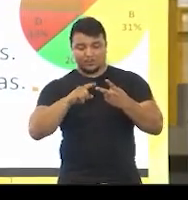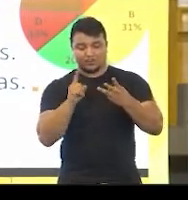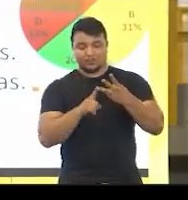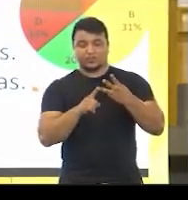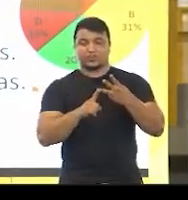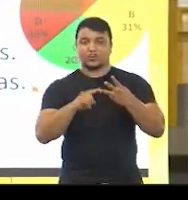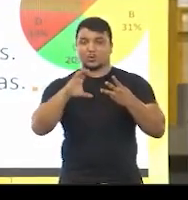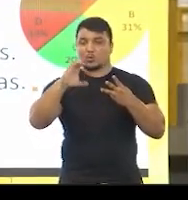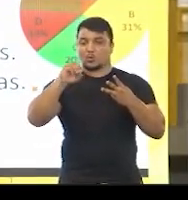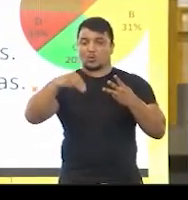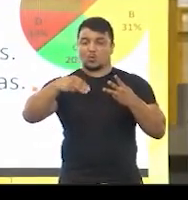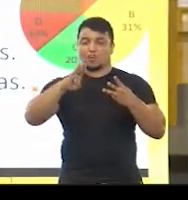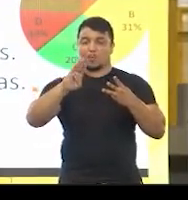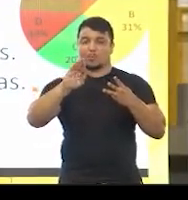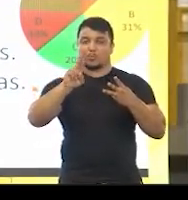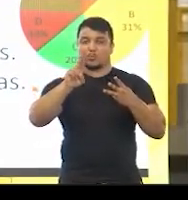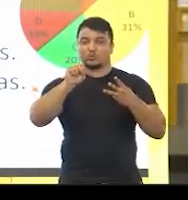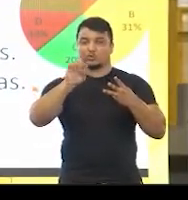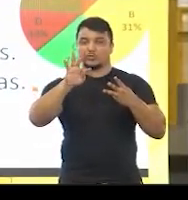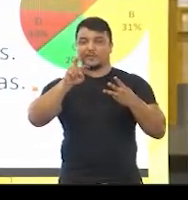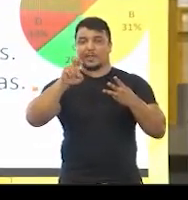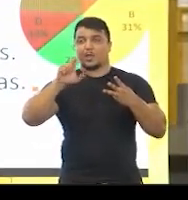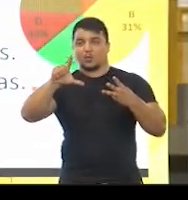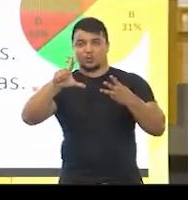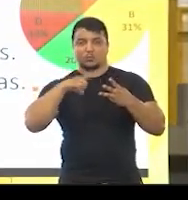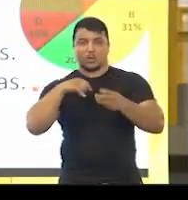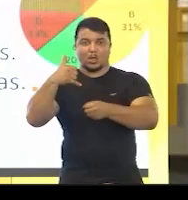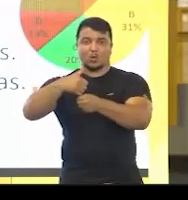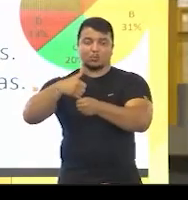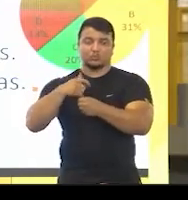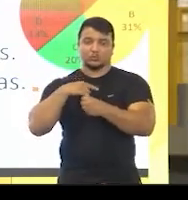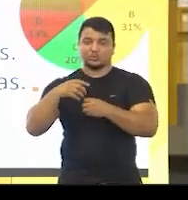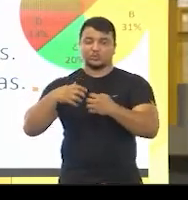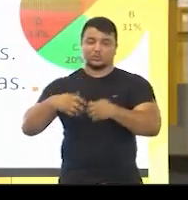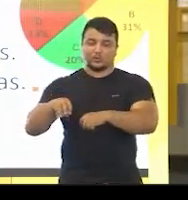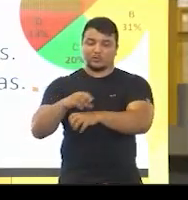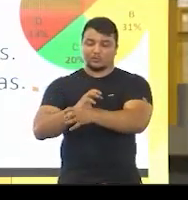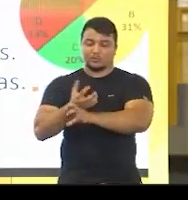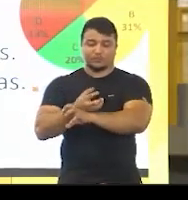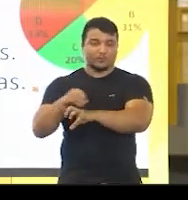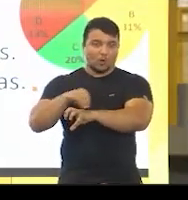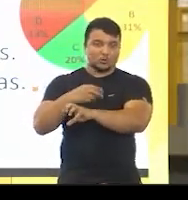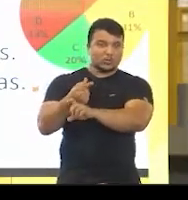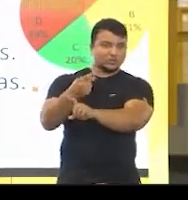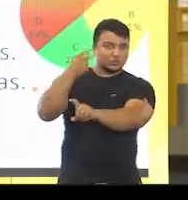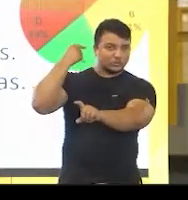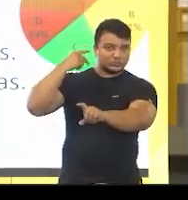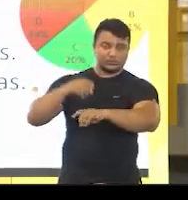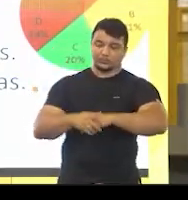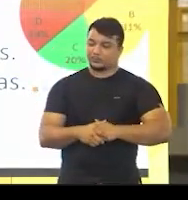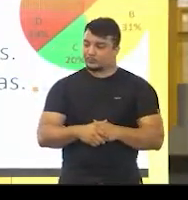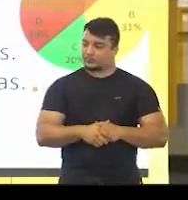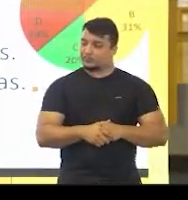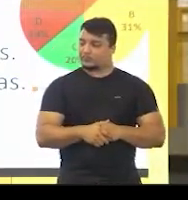econômica. Combustíveis fósseis. Abre parênteses, GG.